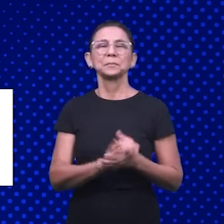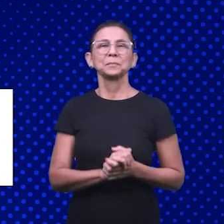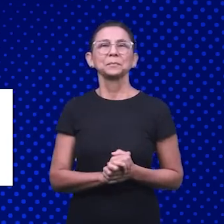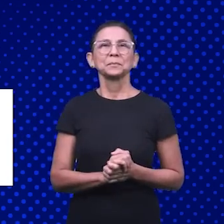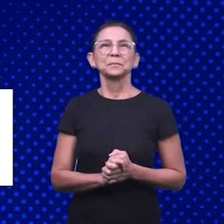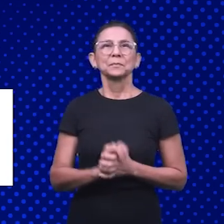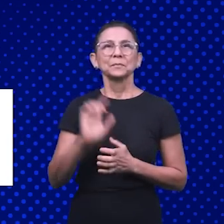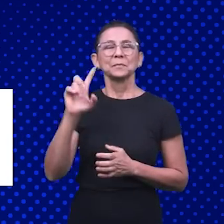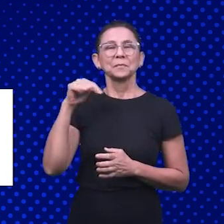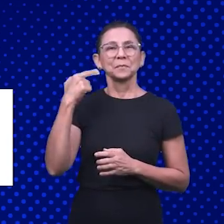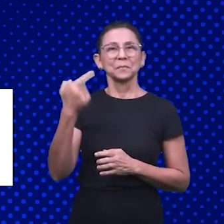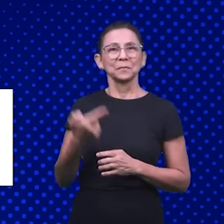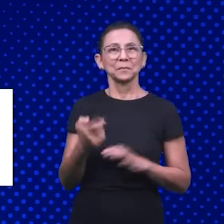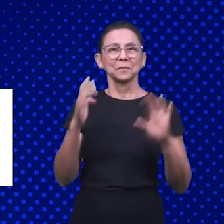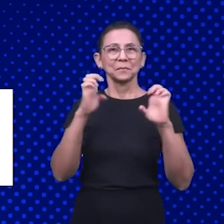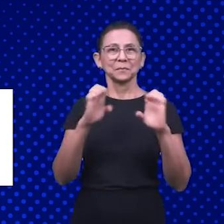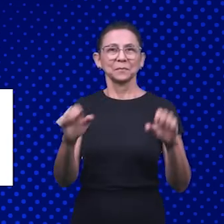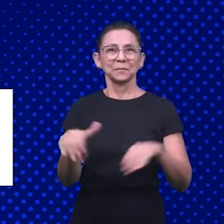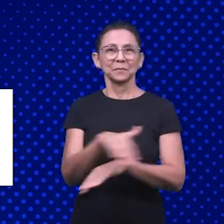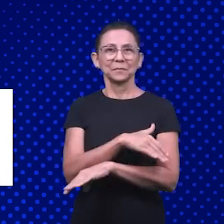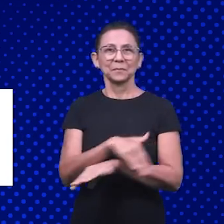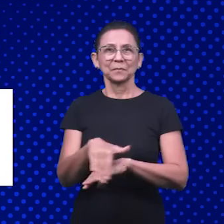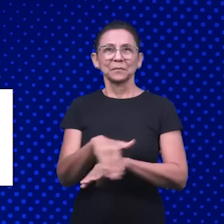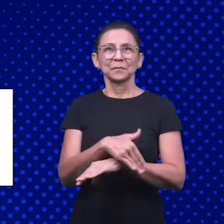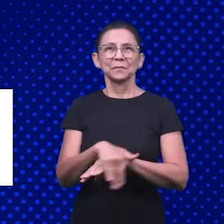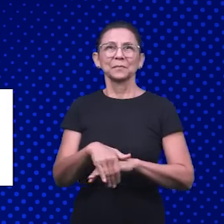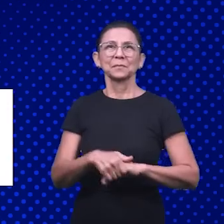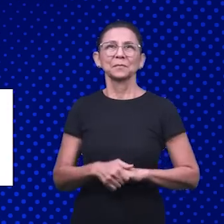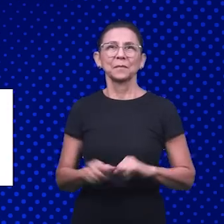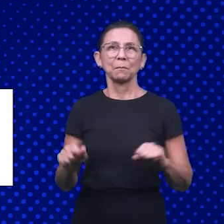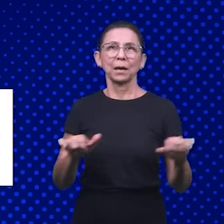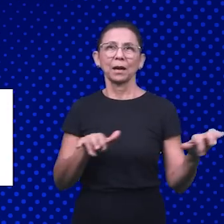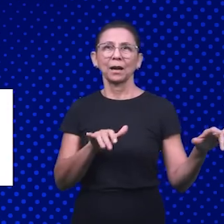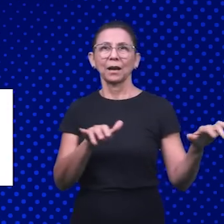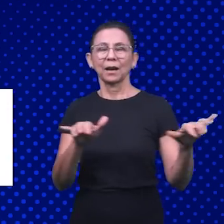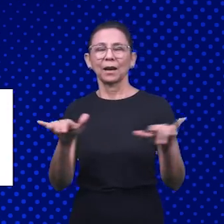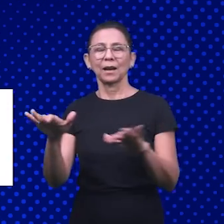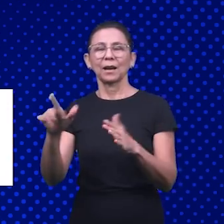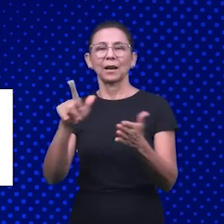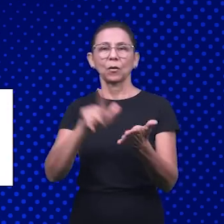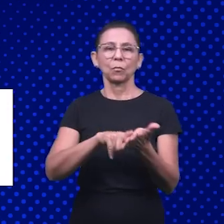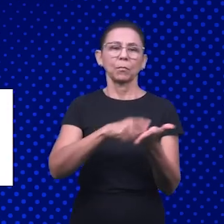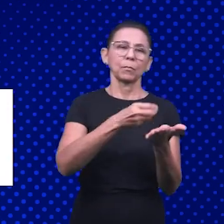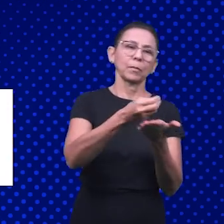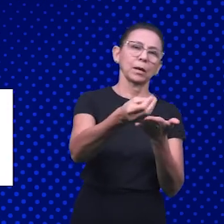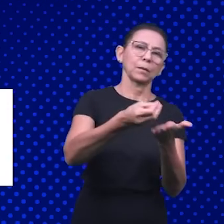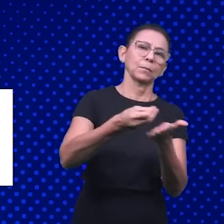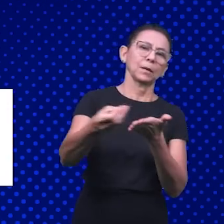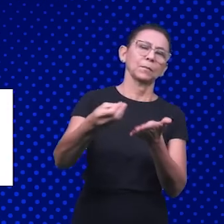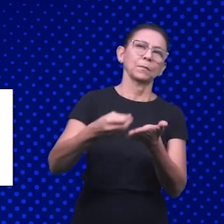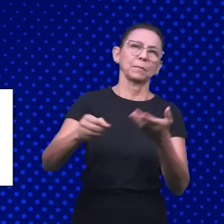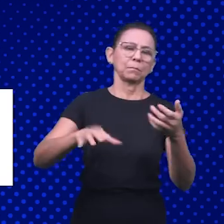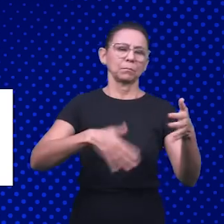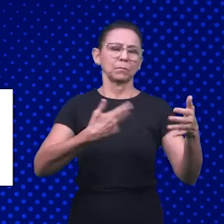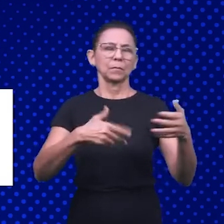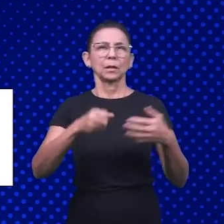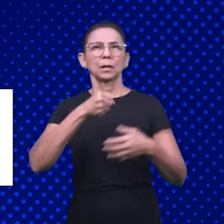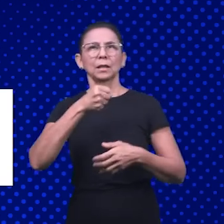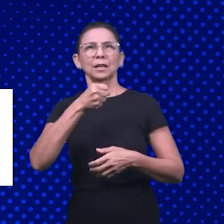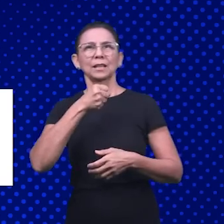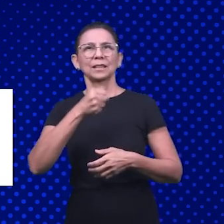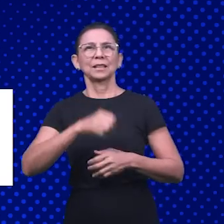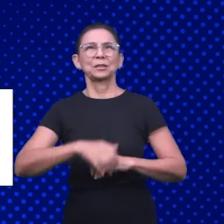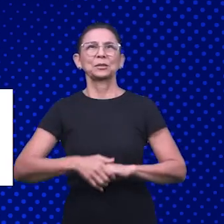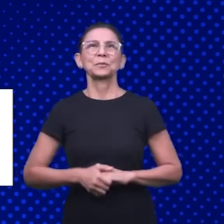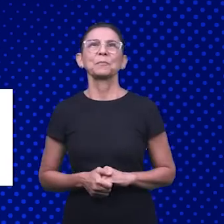irmãos fizeram uma evangelização pelas ruas do bairro Ramadinha, em Campina Grande, entregando convites, tocando louvores e orando